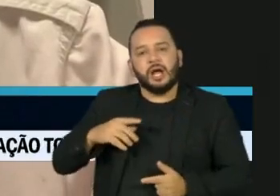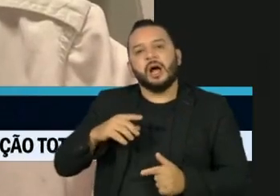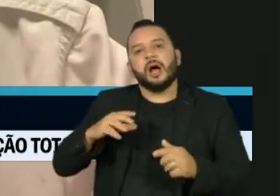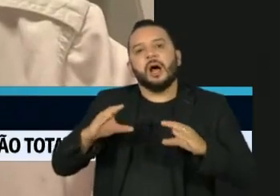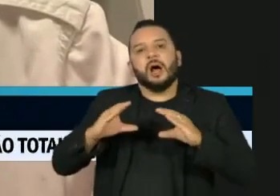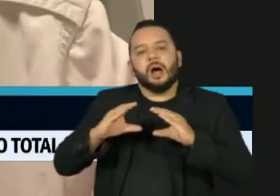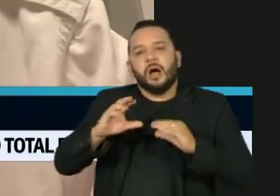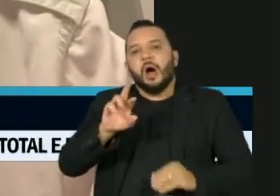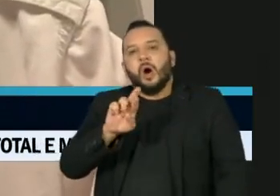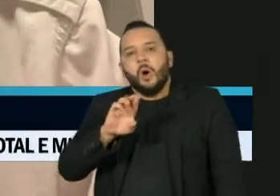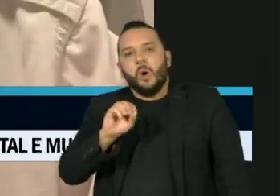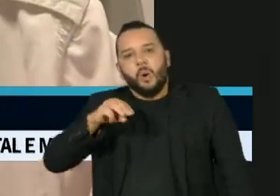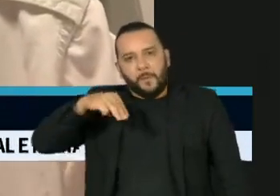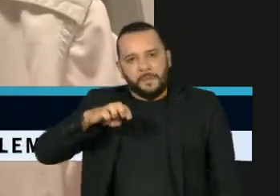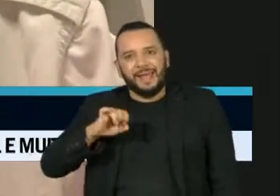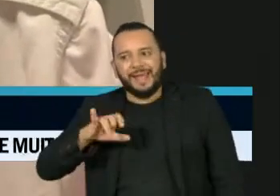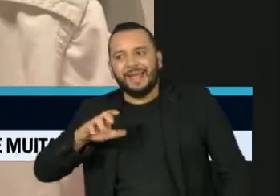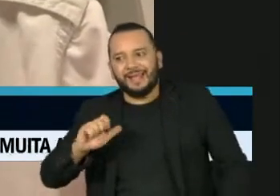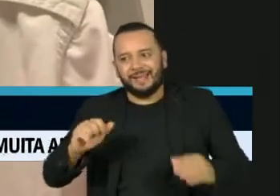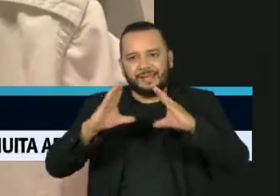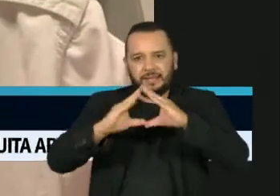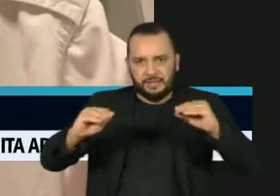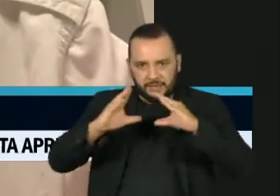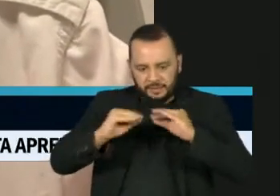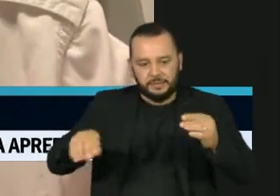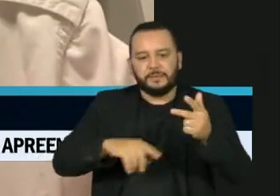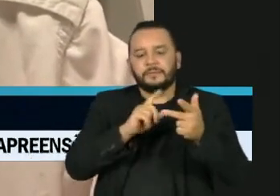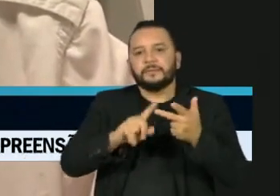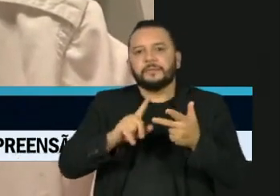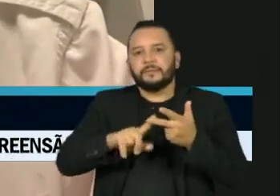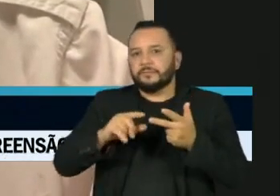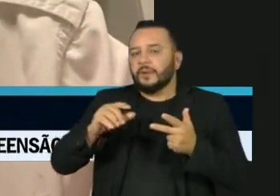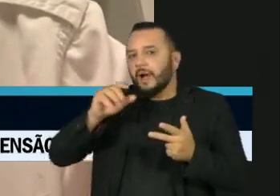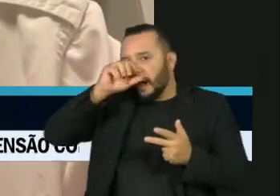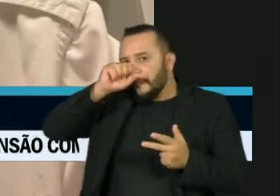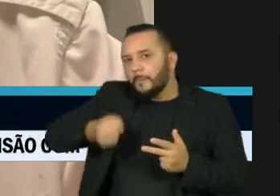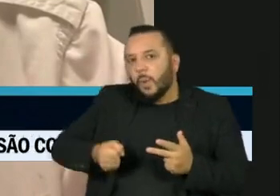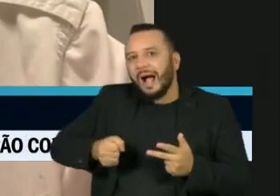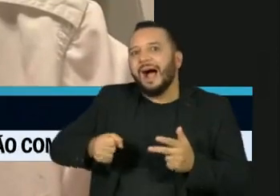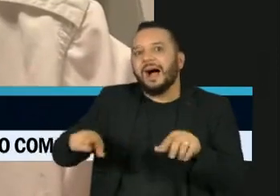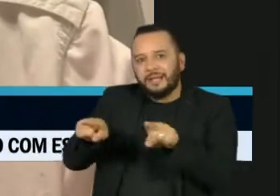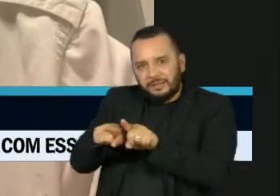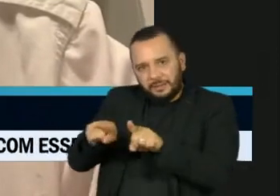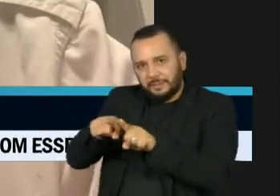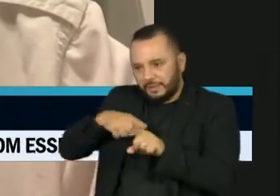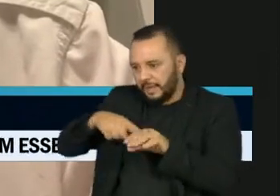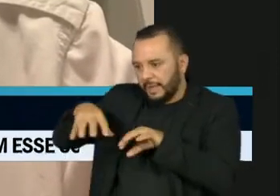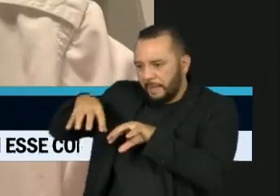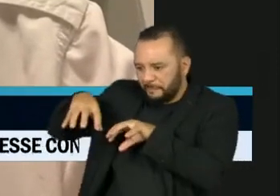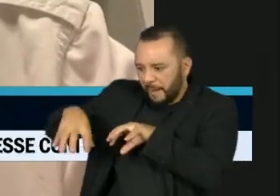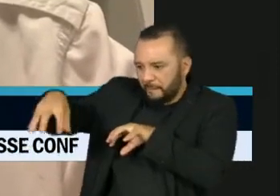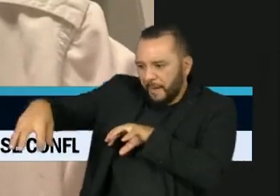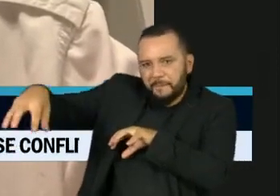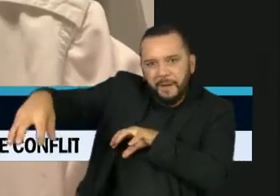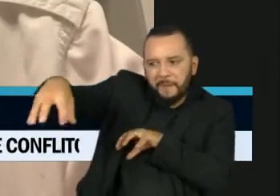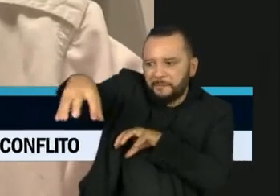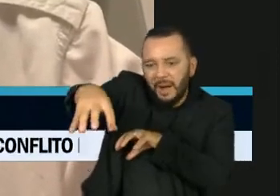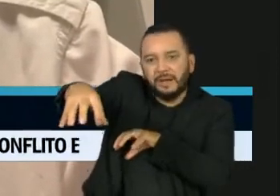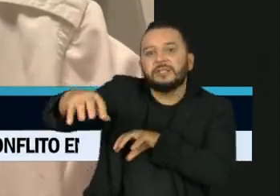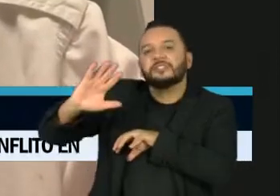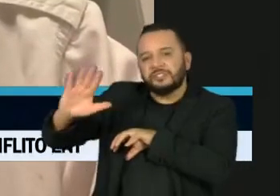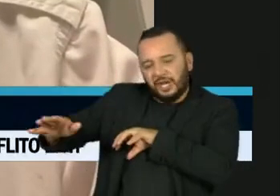Bulgária. Então, enfim, o limite dessa ação está claramente colocado na linha, no